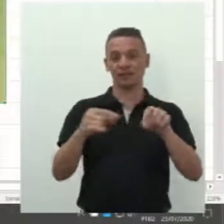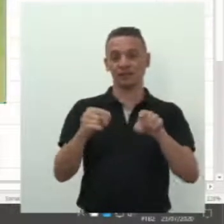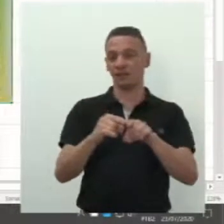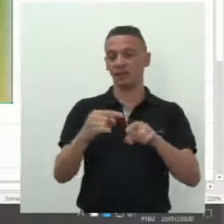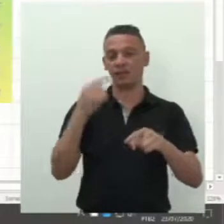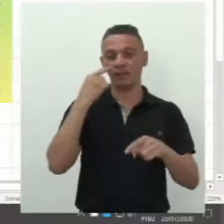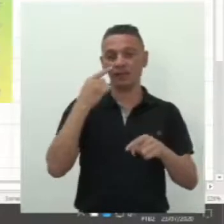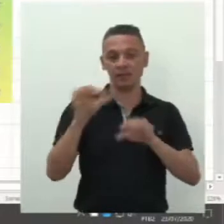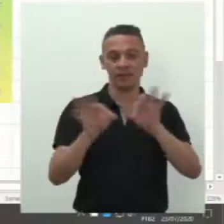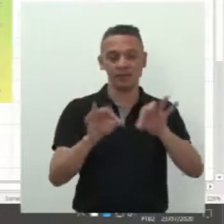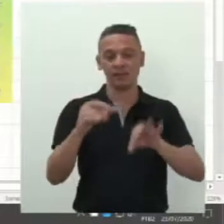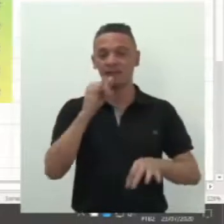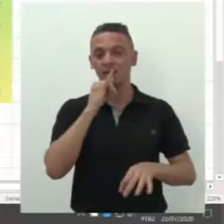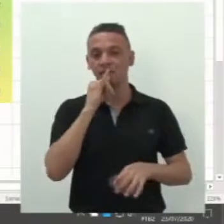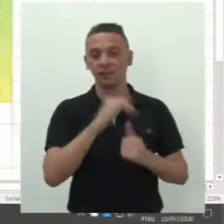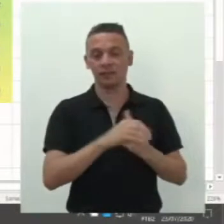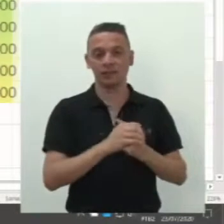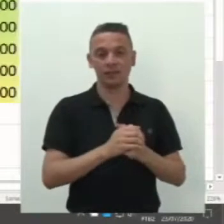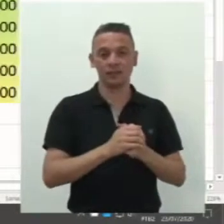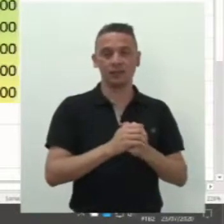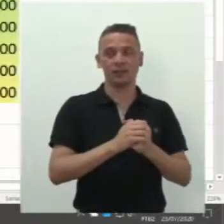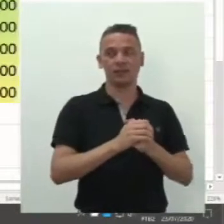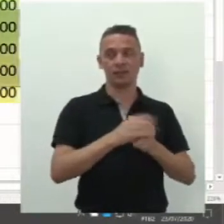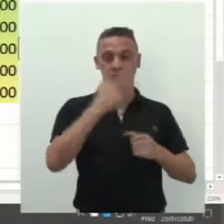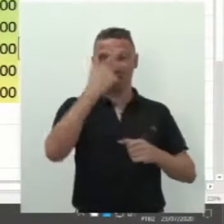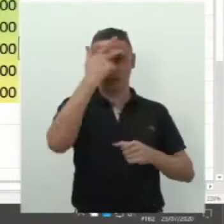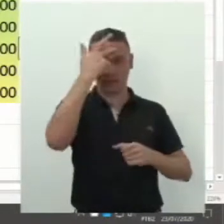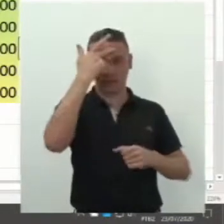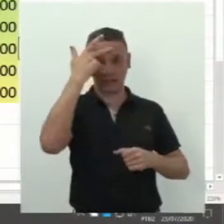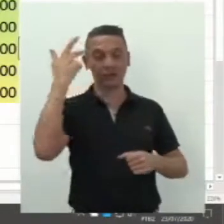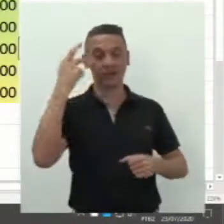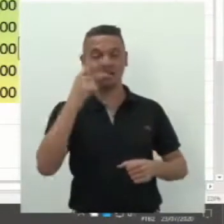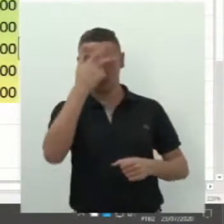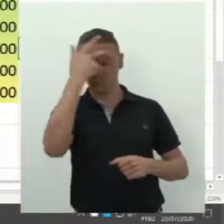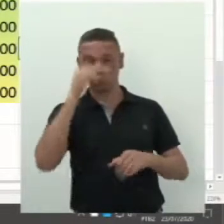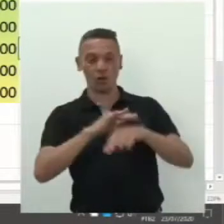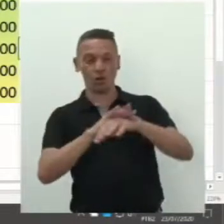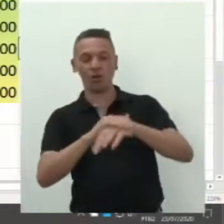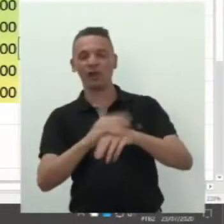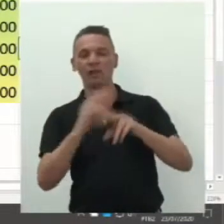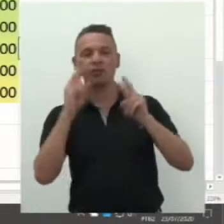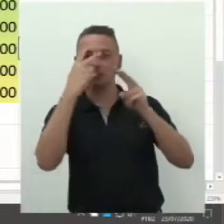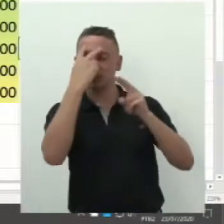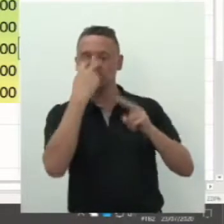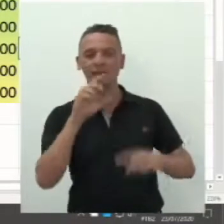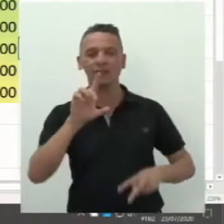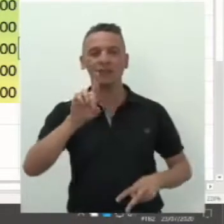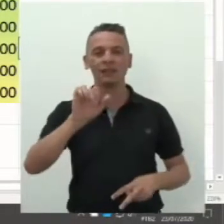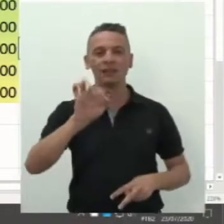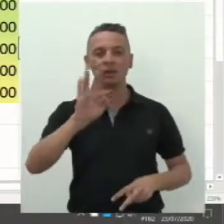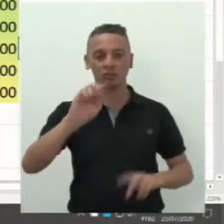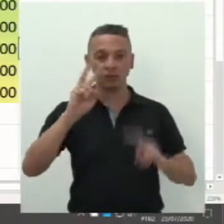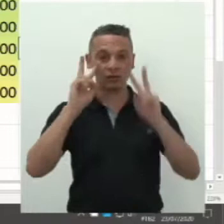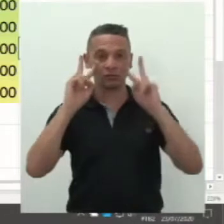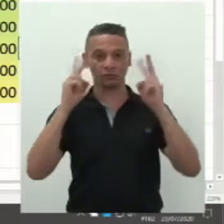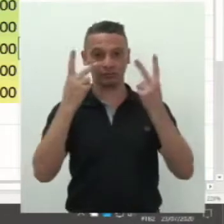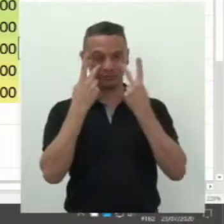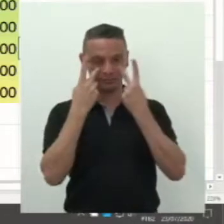ó, os números que são... Eu mantive a escala de cor ainda, ó. Mas, ó, os números que